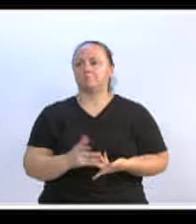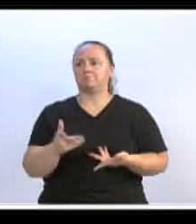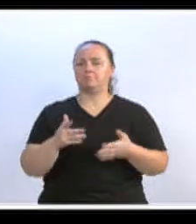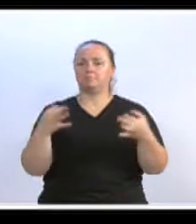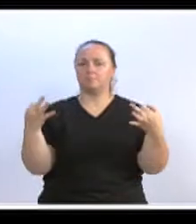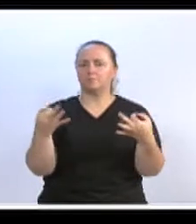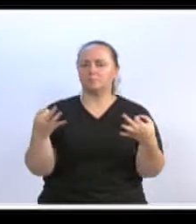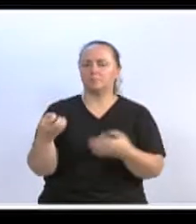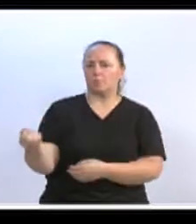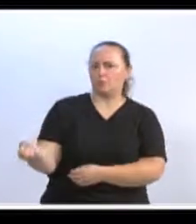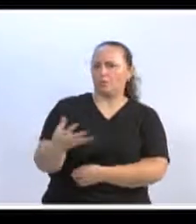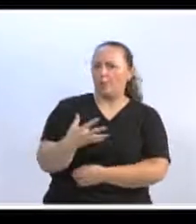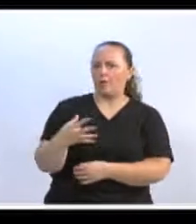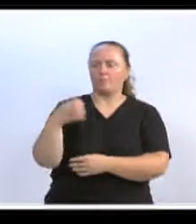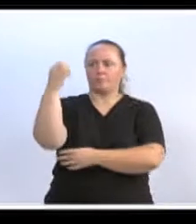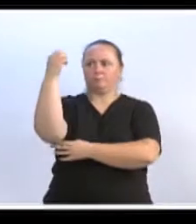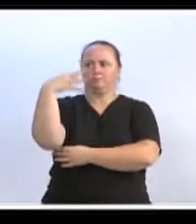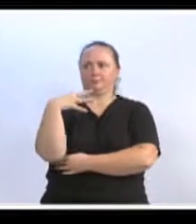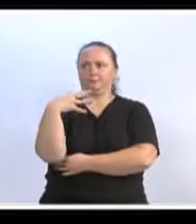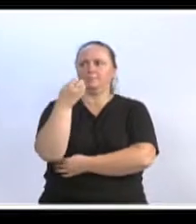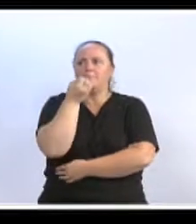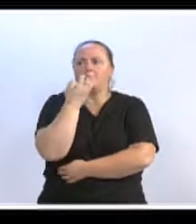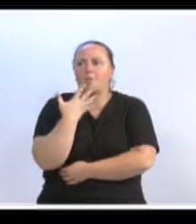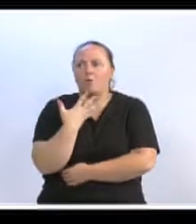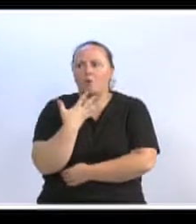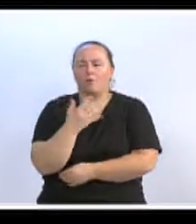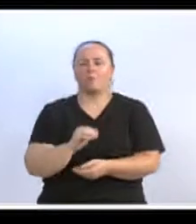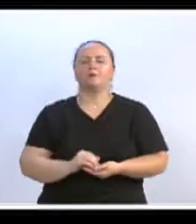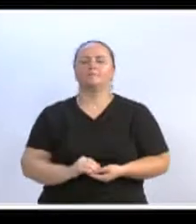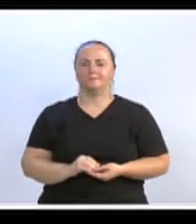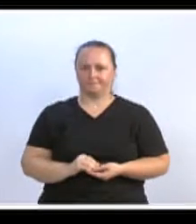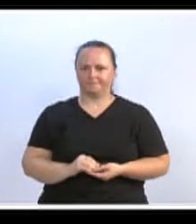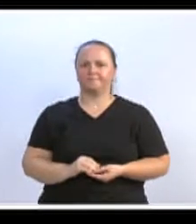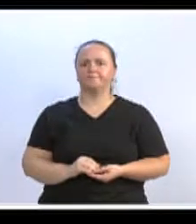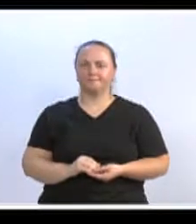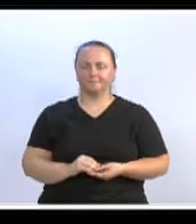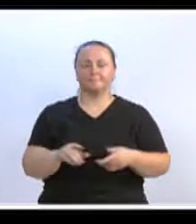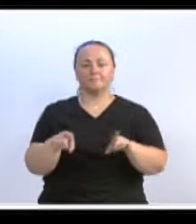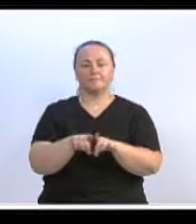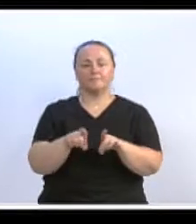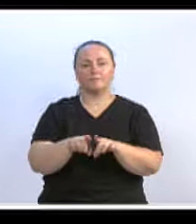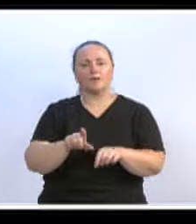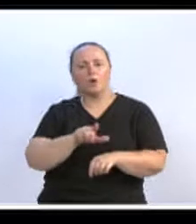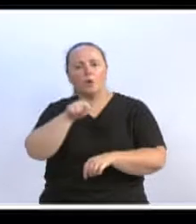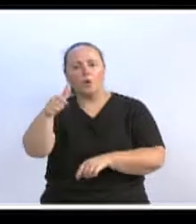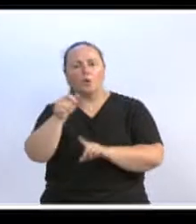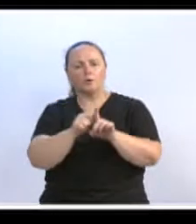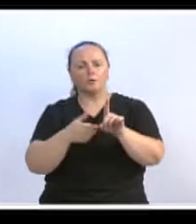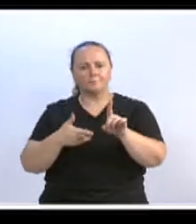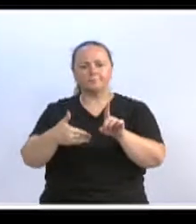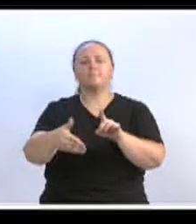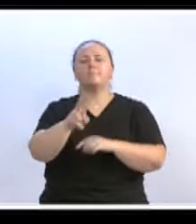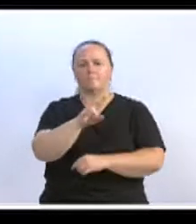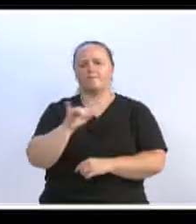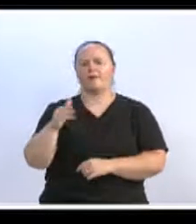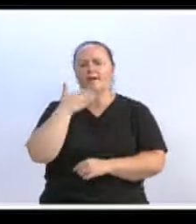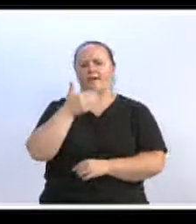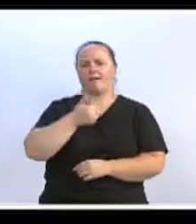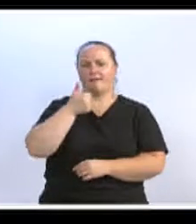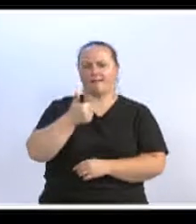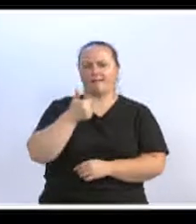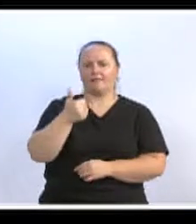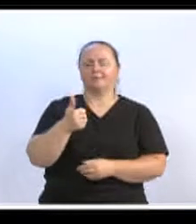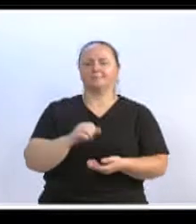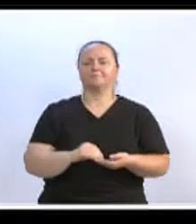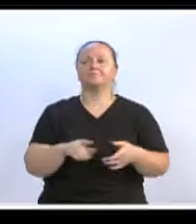porém que iluminam mais tem mais algumas ruas que deve estar recebendo esse tipo de melhoria ainda este mês que solicitamos através de indicações onde